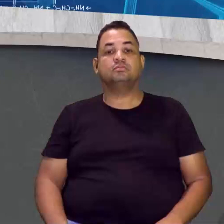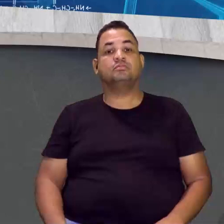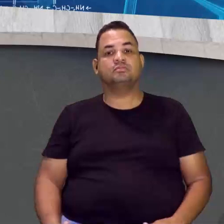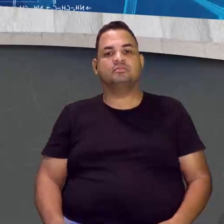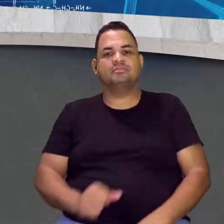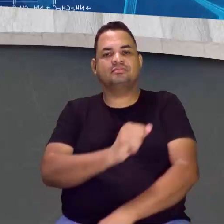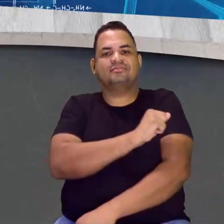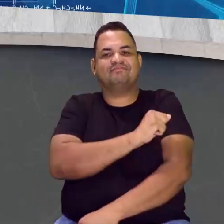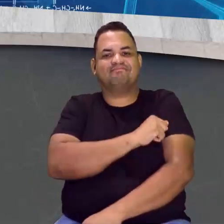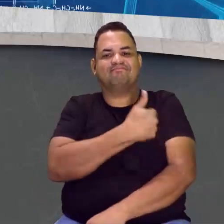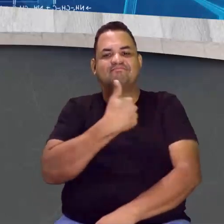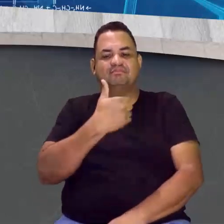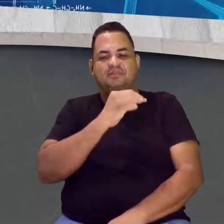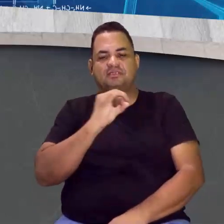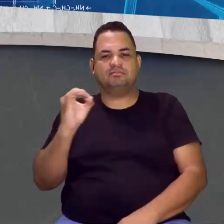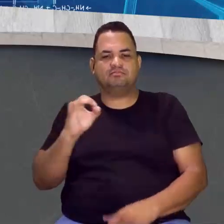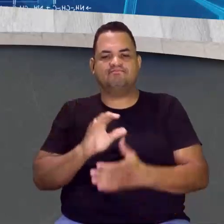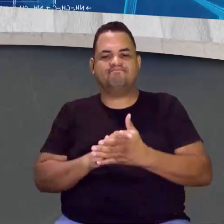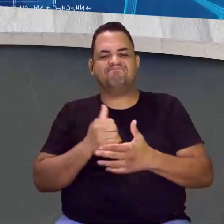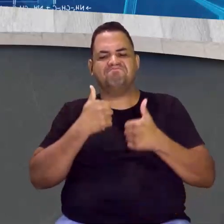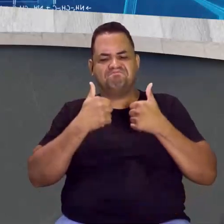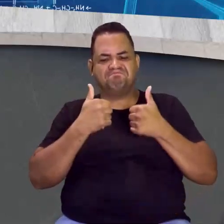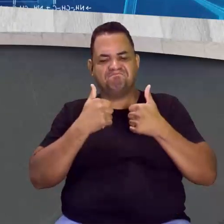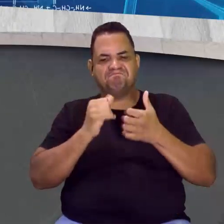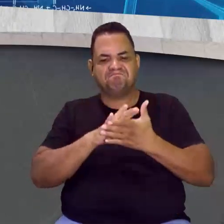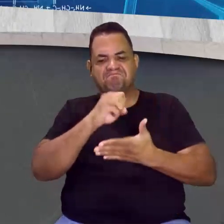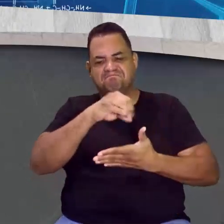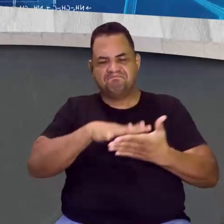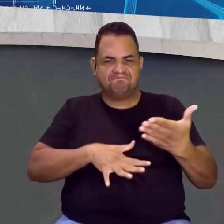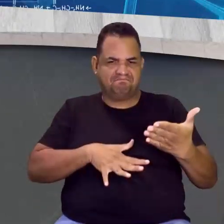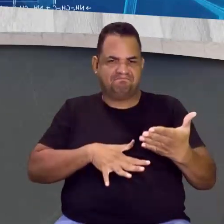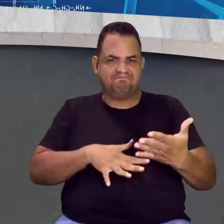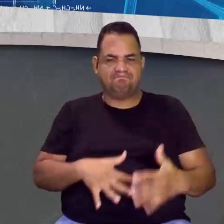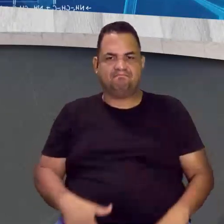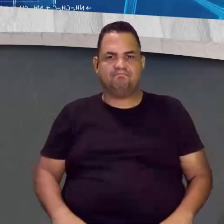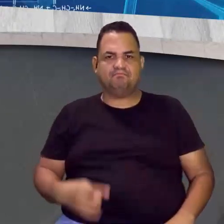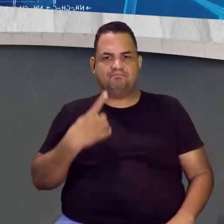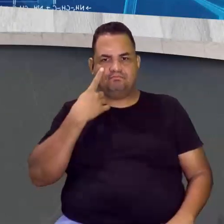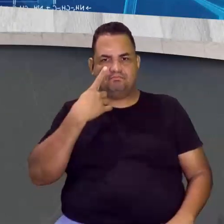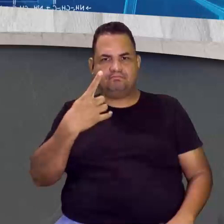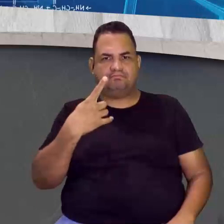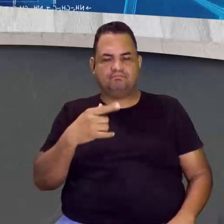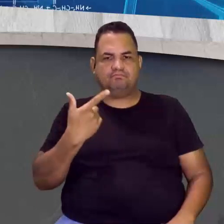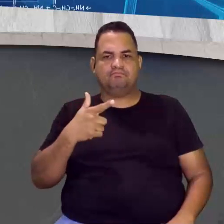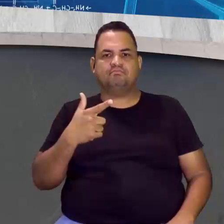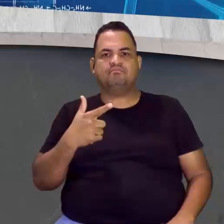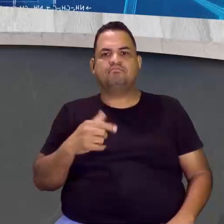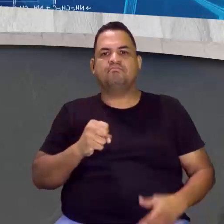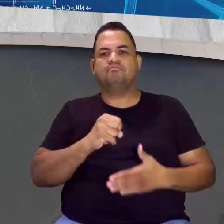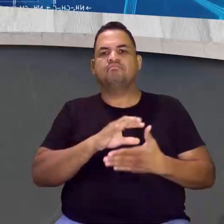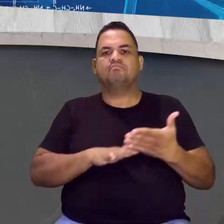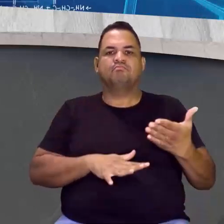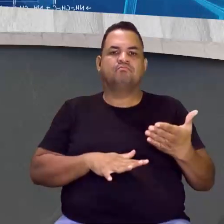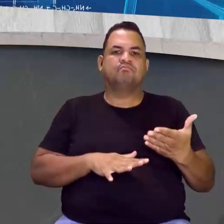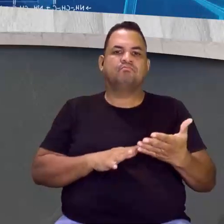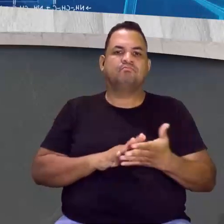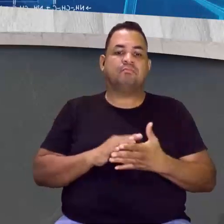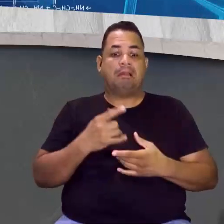E aí, galerinha, 100% show de bola na atividade? Vocês viram aí que ainda não temos nenhuma